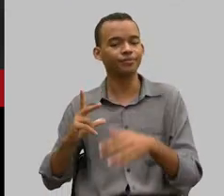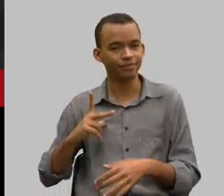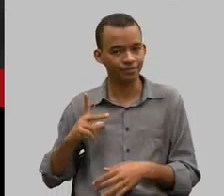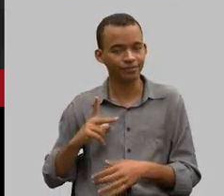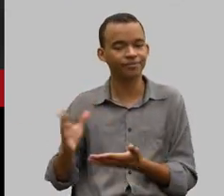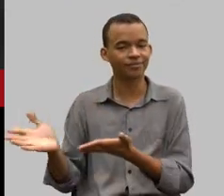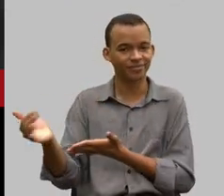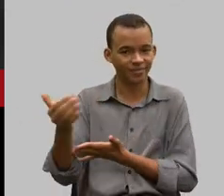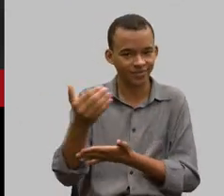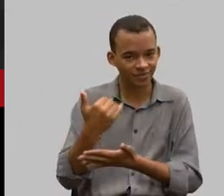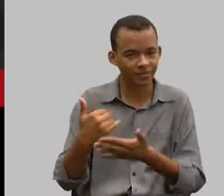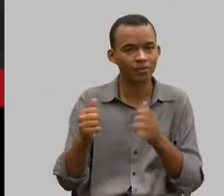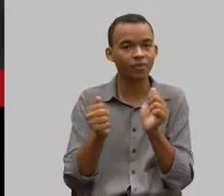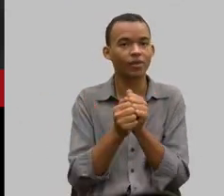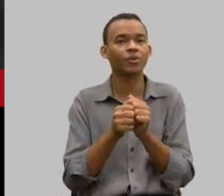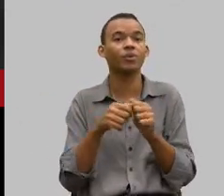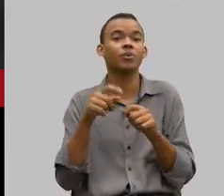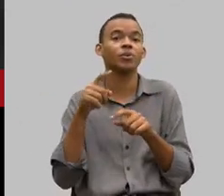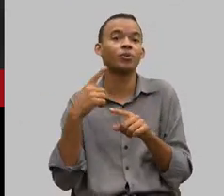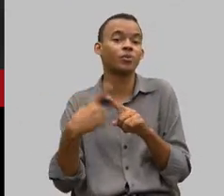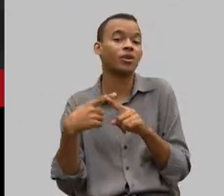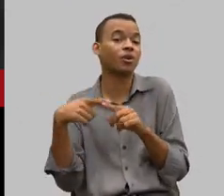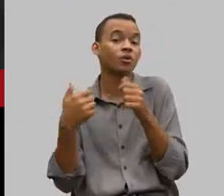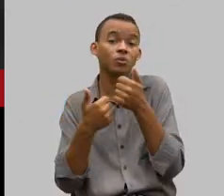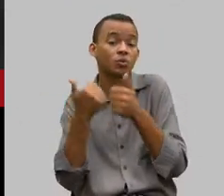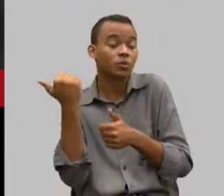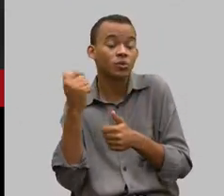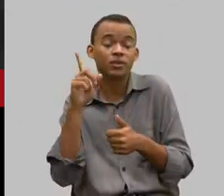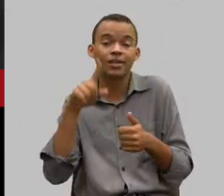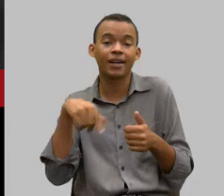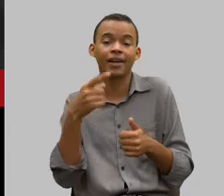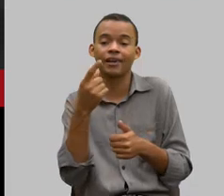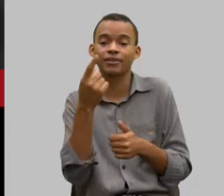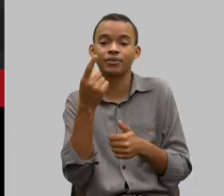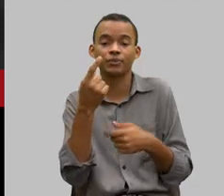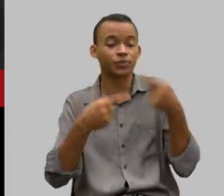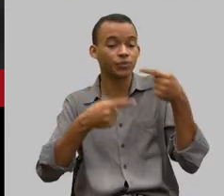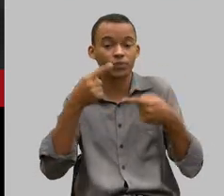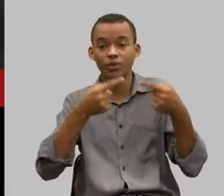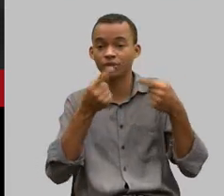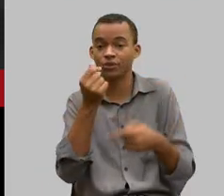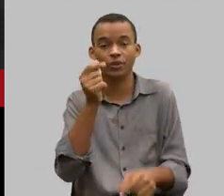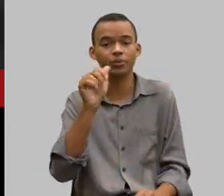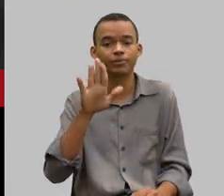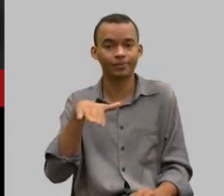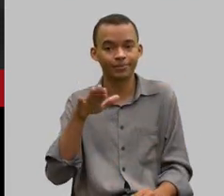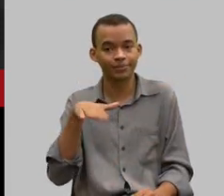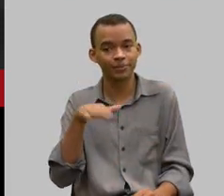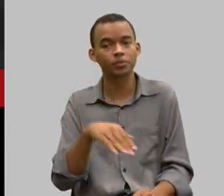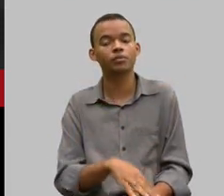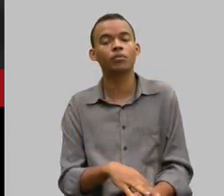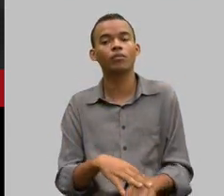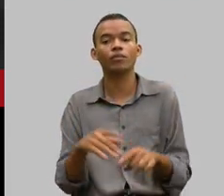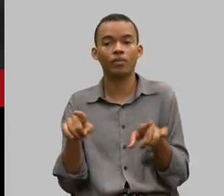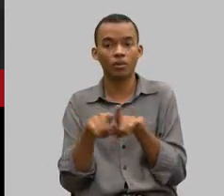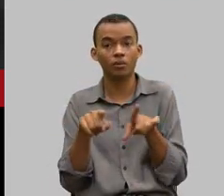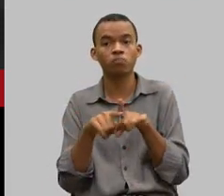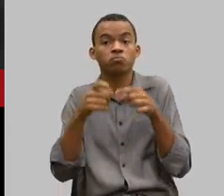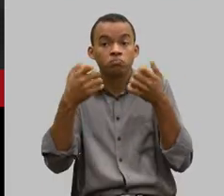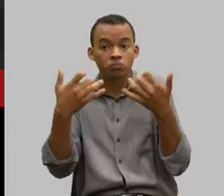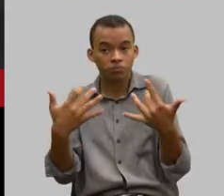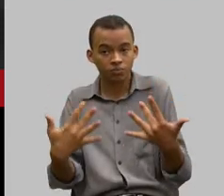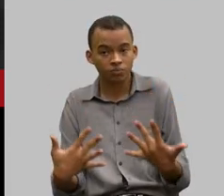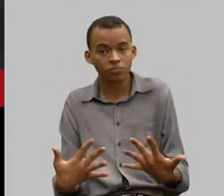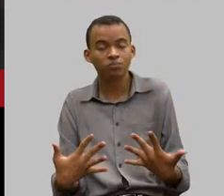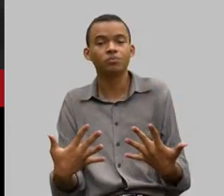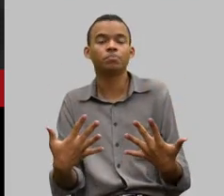política pública mais barata e talvez eu comento secretário Marcelo aro que é uma pauta